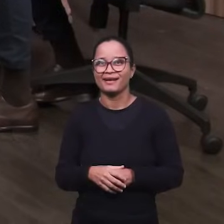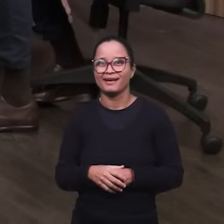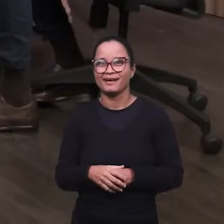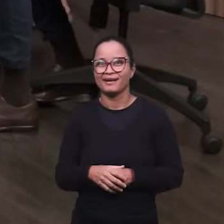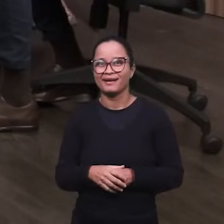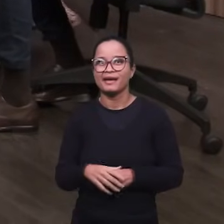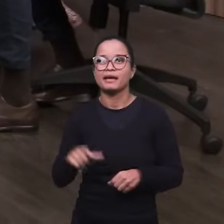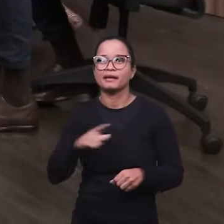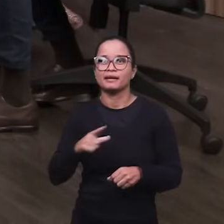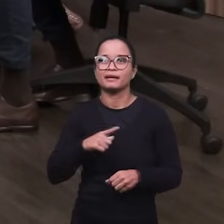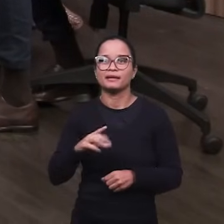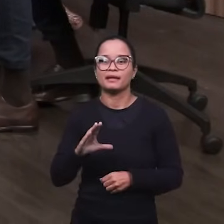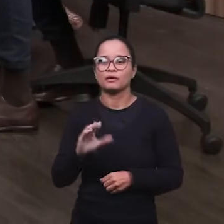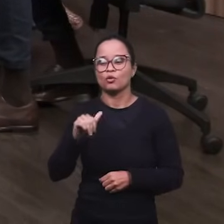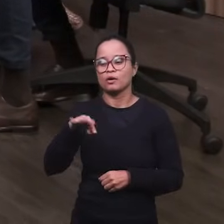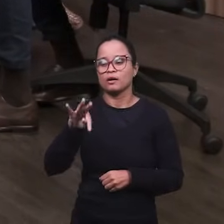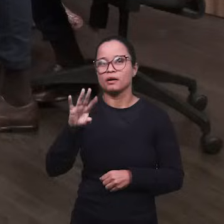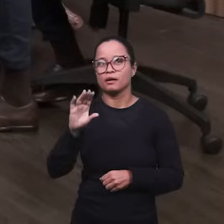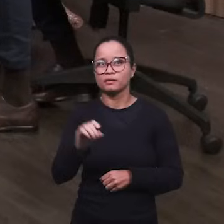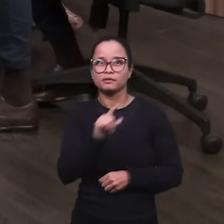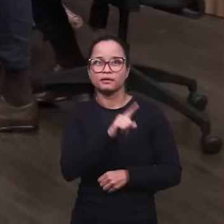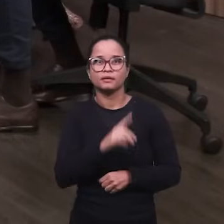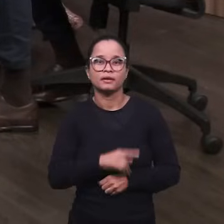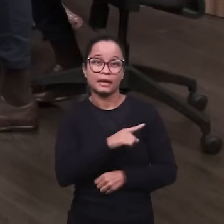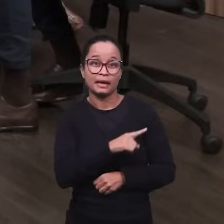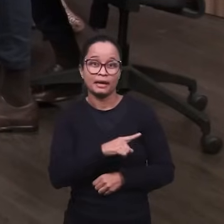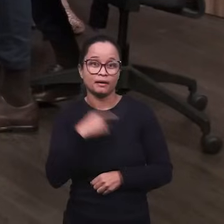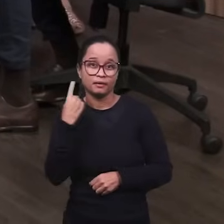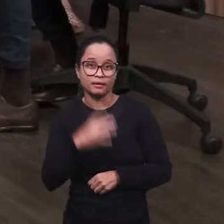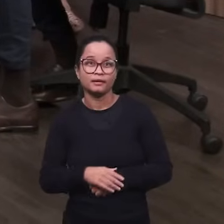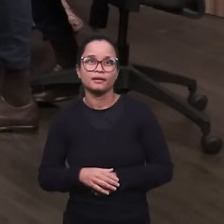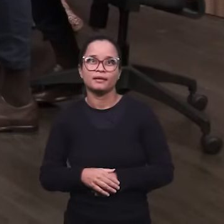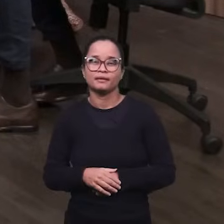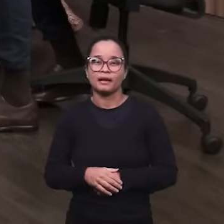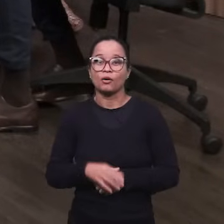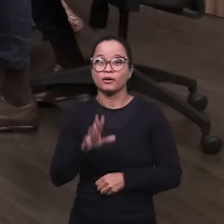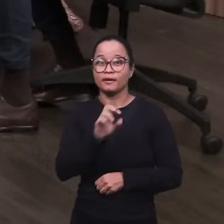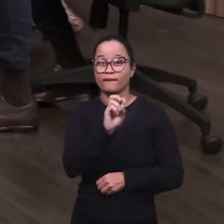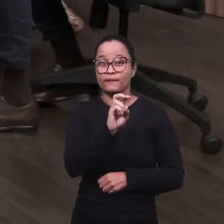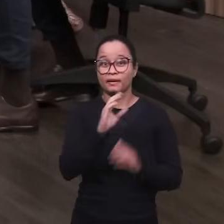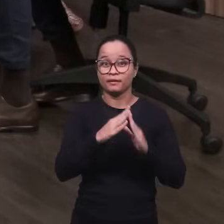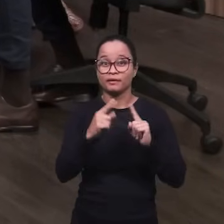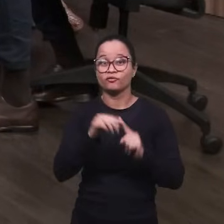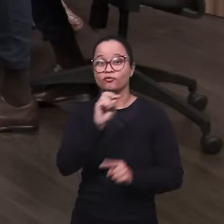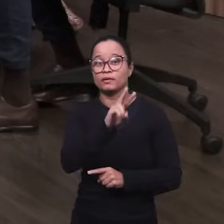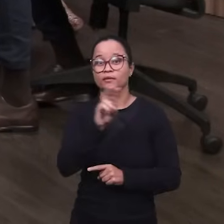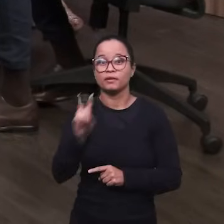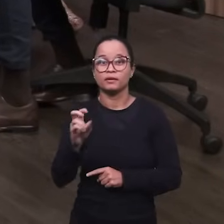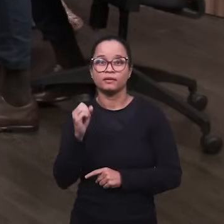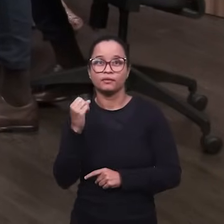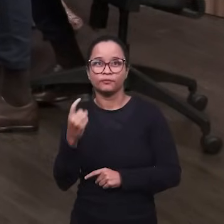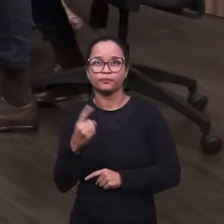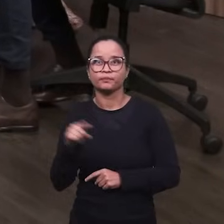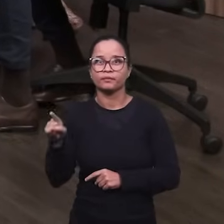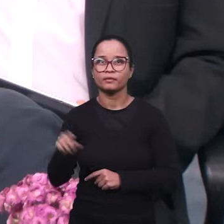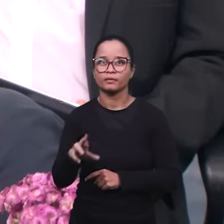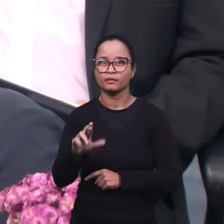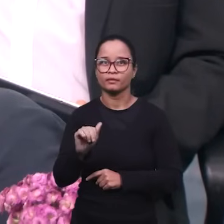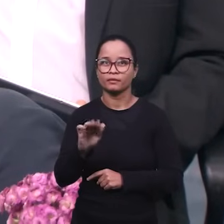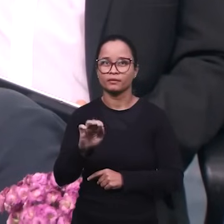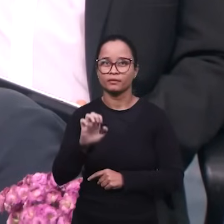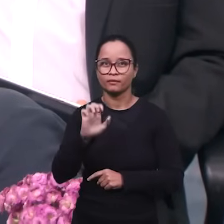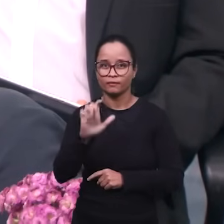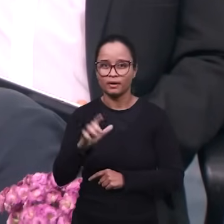E a doutora Carla, que agora está em Vila Velha 1. Vila Velha 1, isso aí. Mas já passei pela Praia do Canto. Inclusive, pastor, olha como o tempo passa. Rafael é